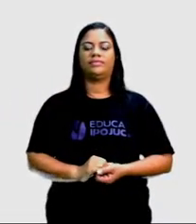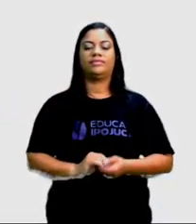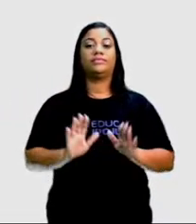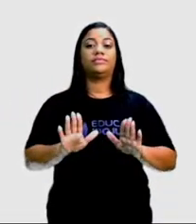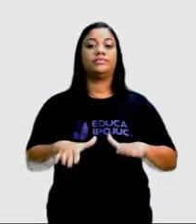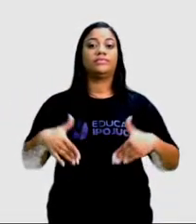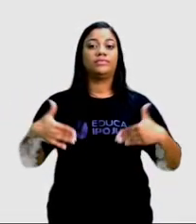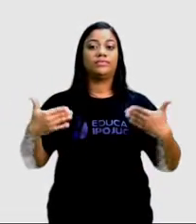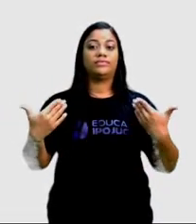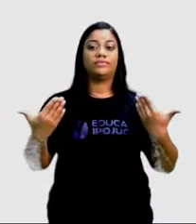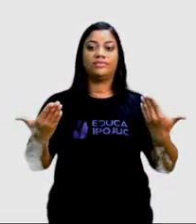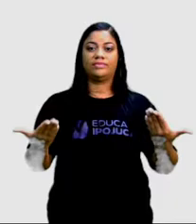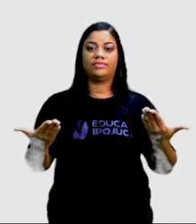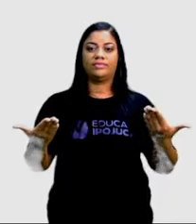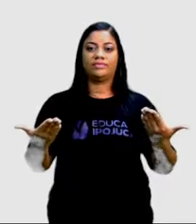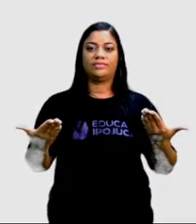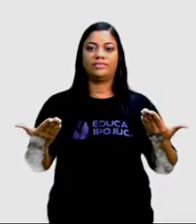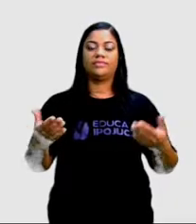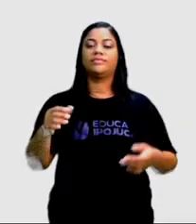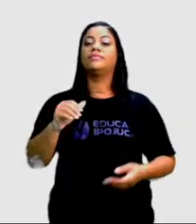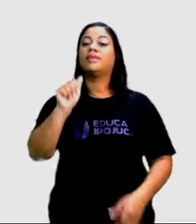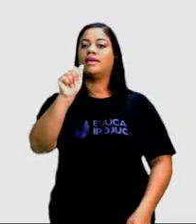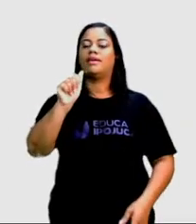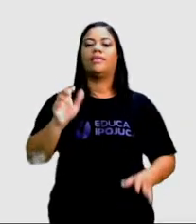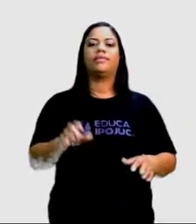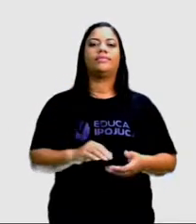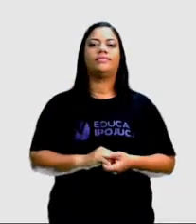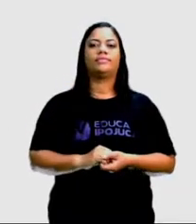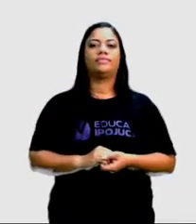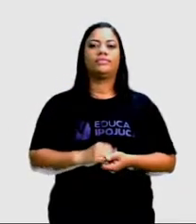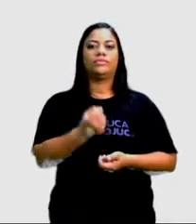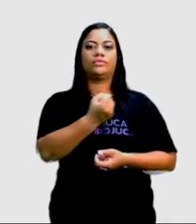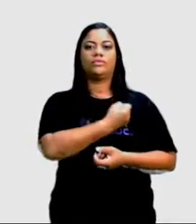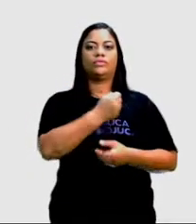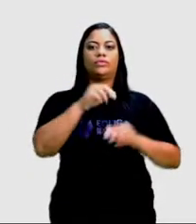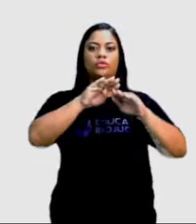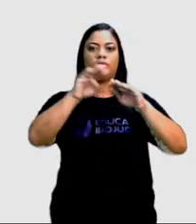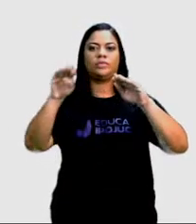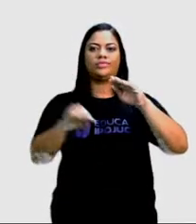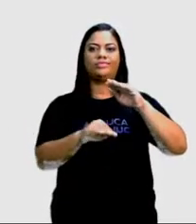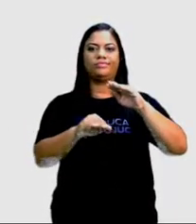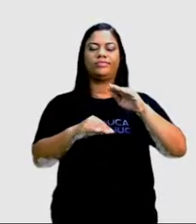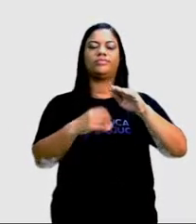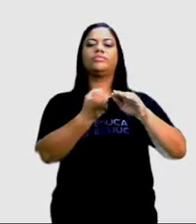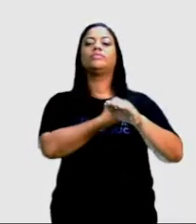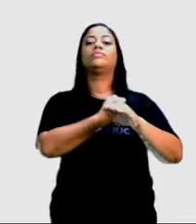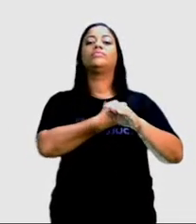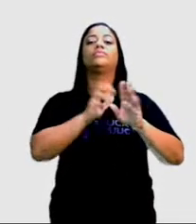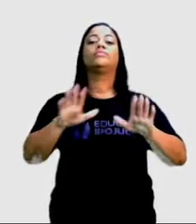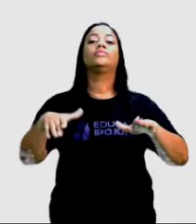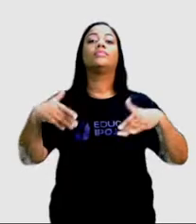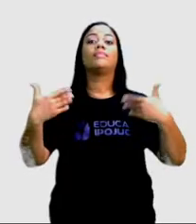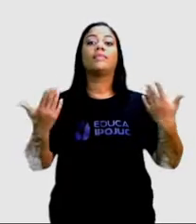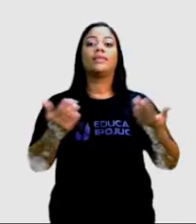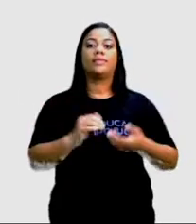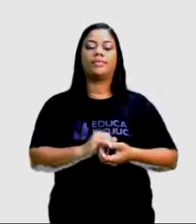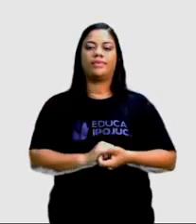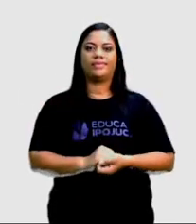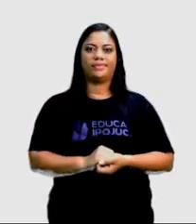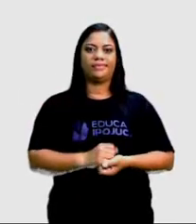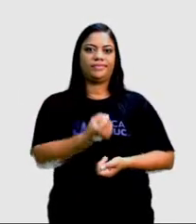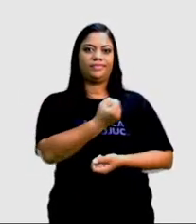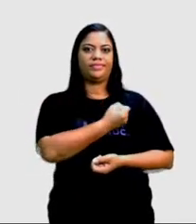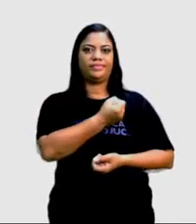Qual é a letra A, menor número da reta? Para você, qual é o